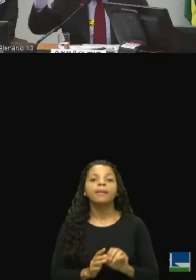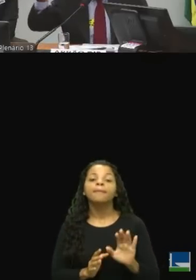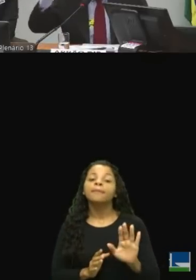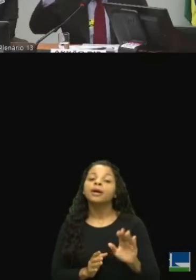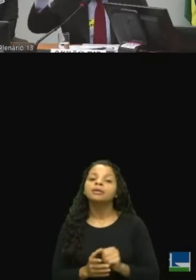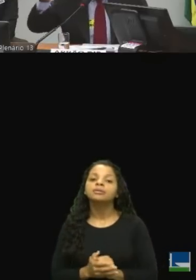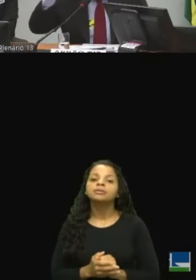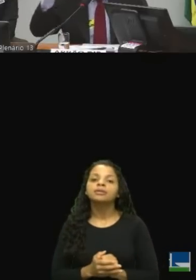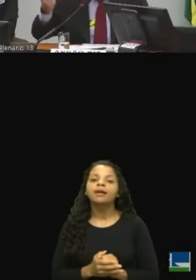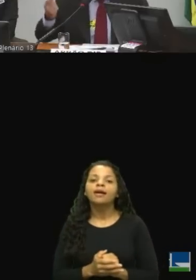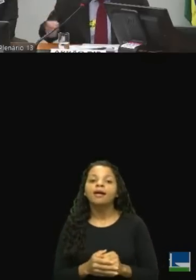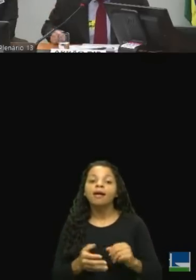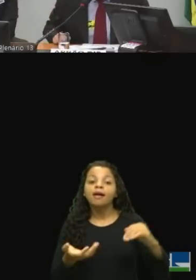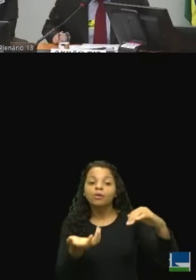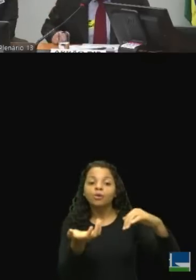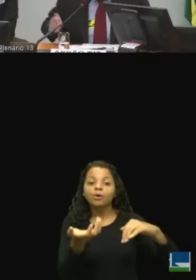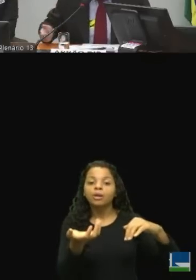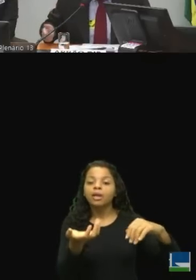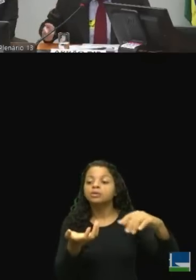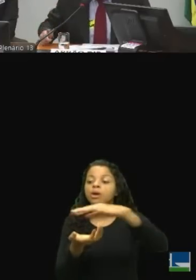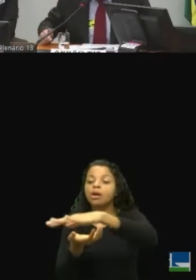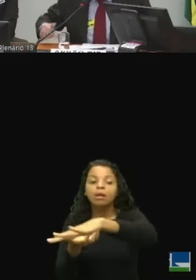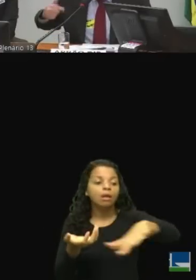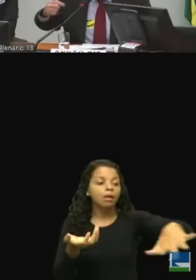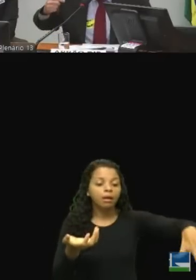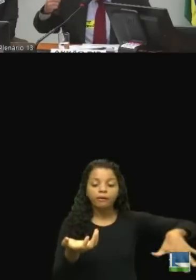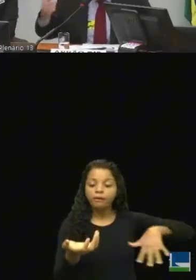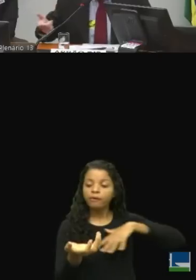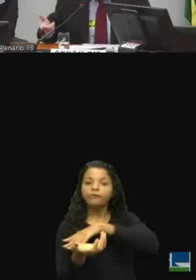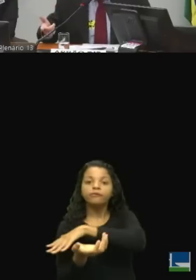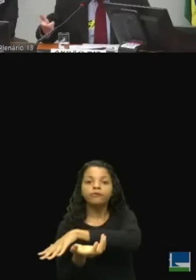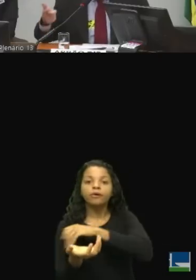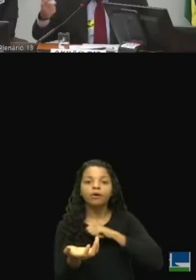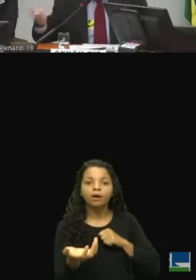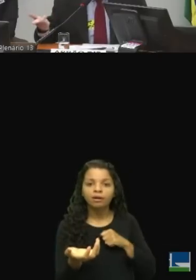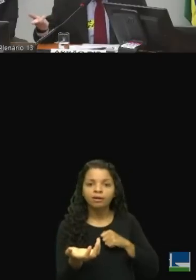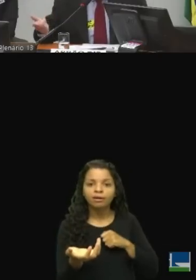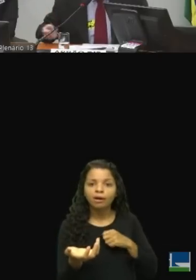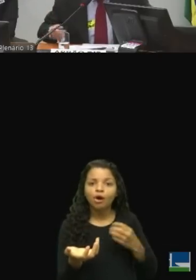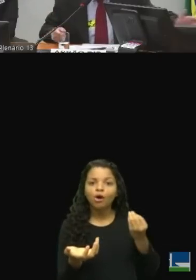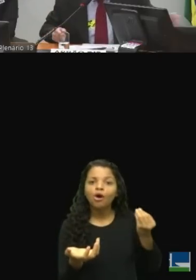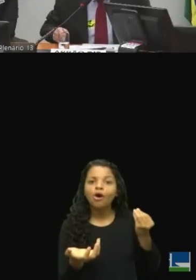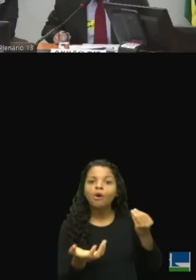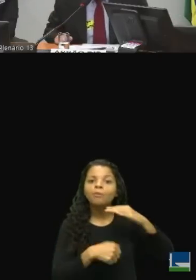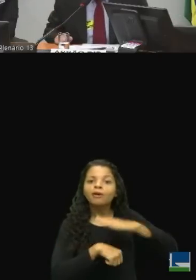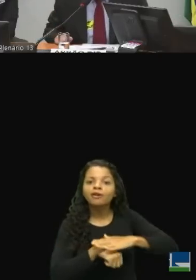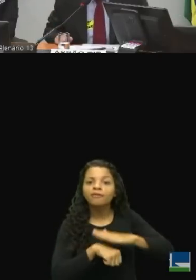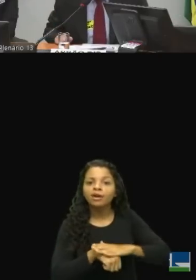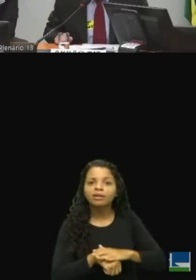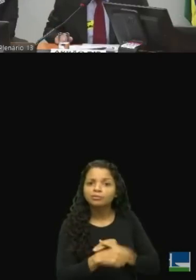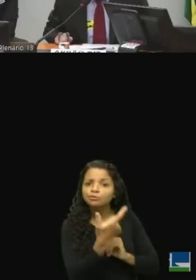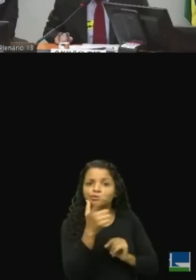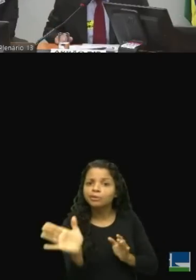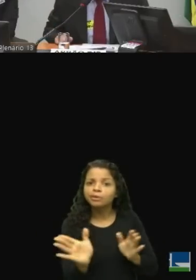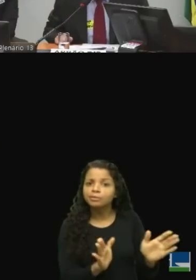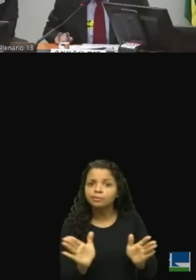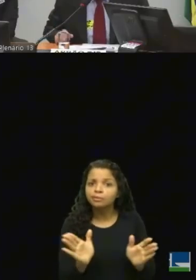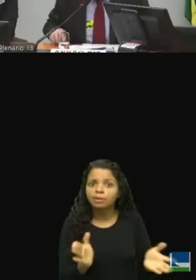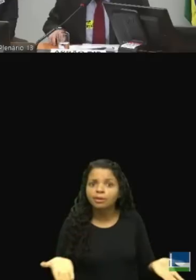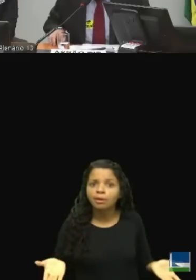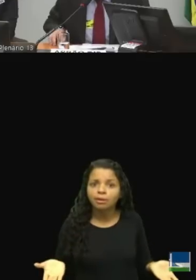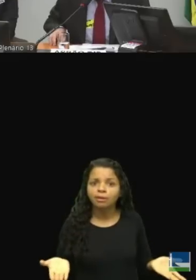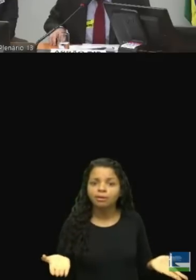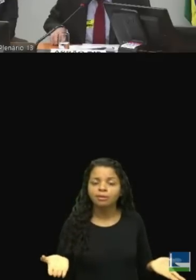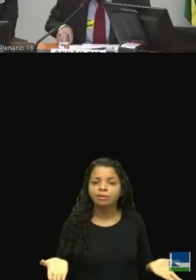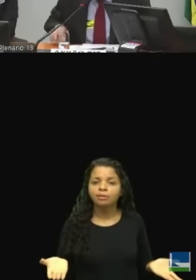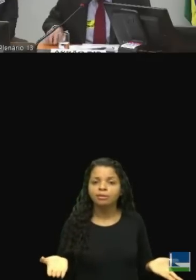redor do Congresso Nacional, a pessoa com cadeira de rodas quebra a roda da cadeira porque não tem acessibilidade. E muitas